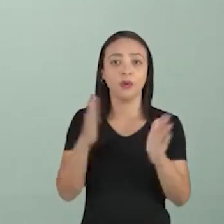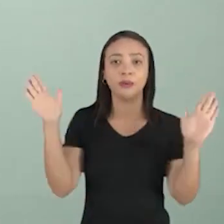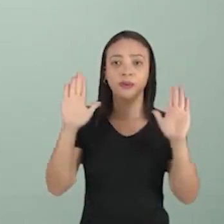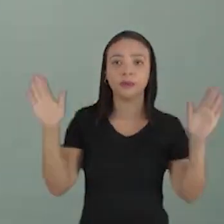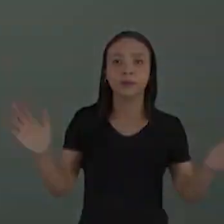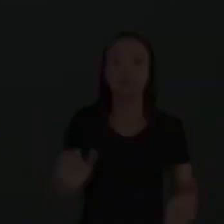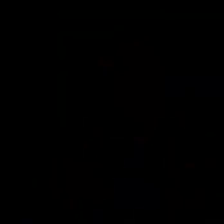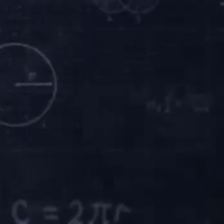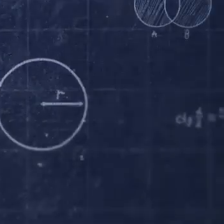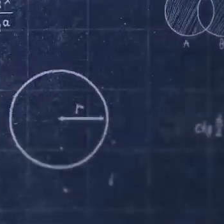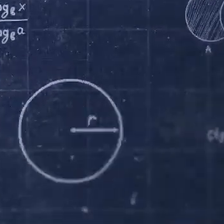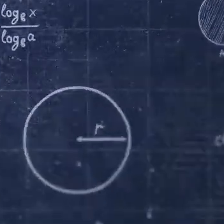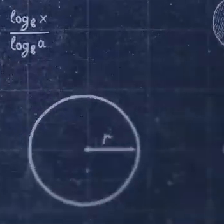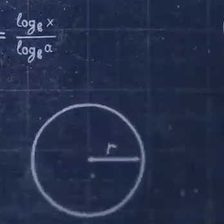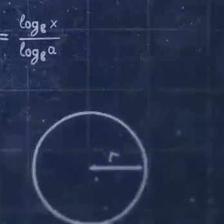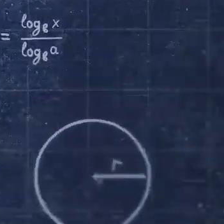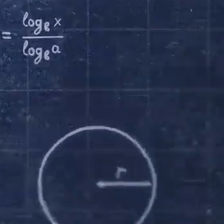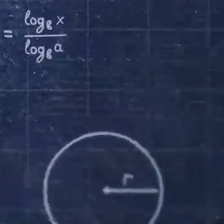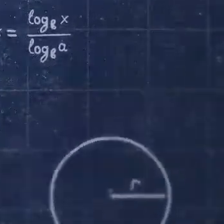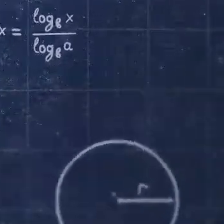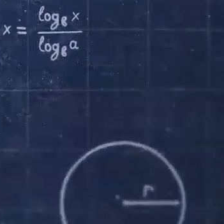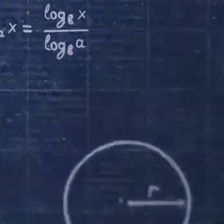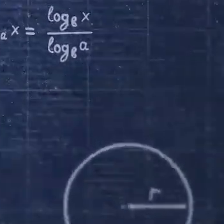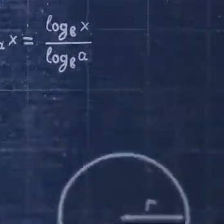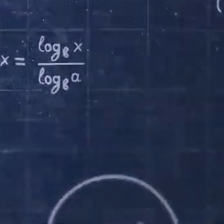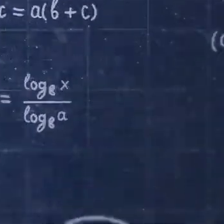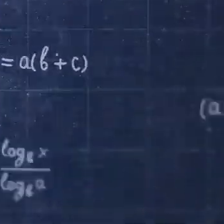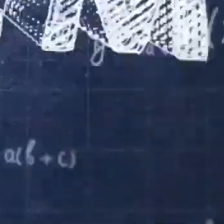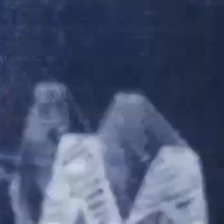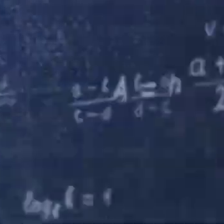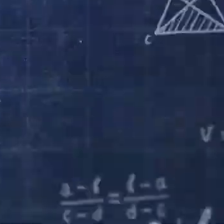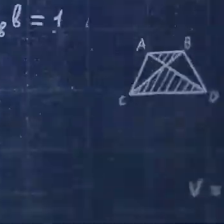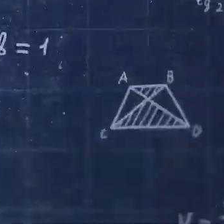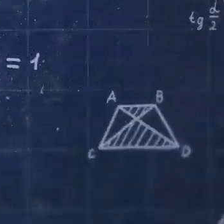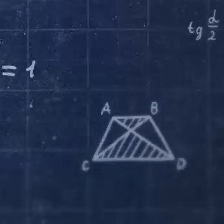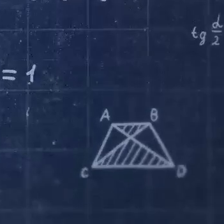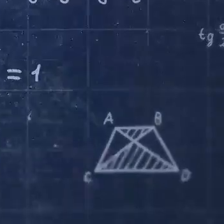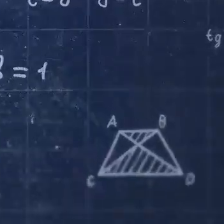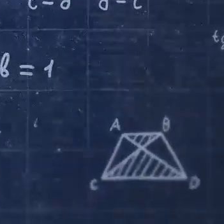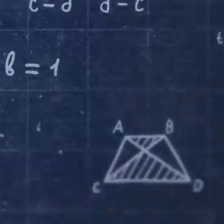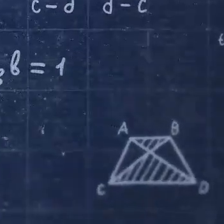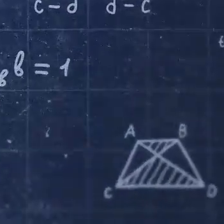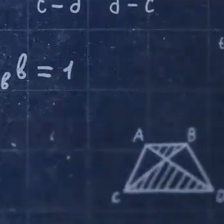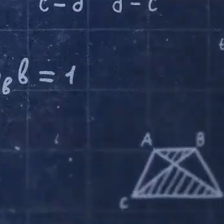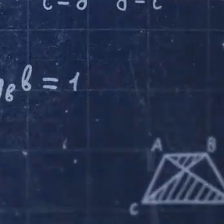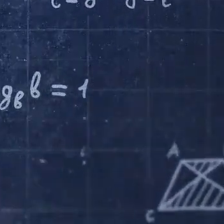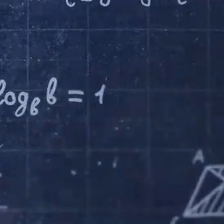tchau!